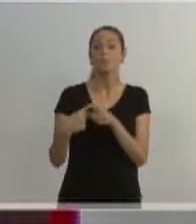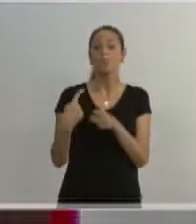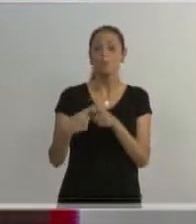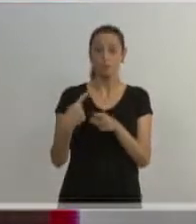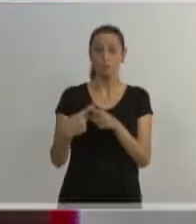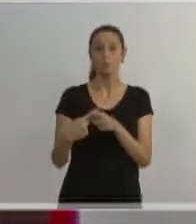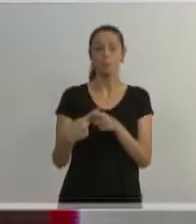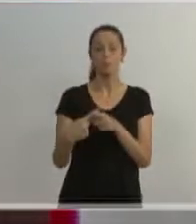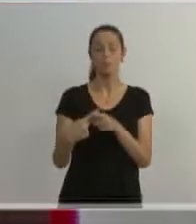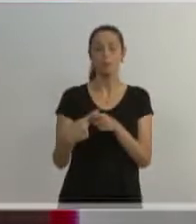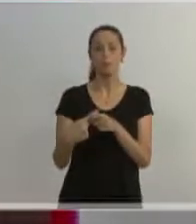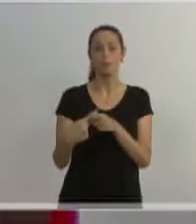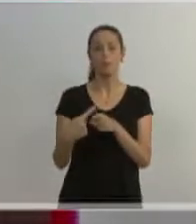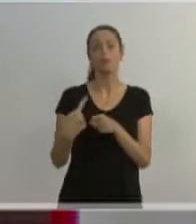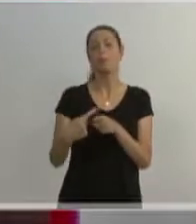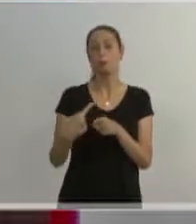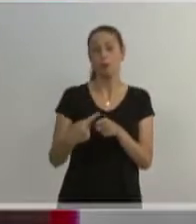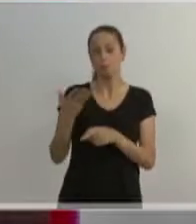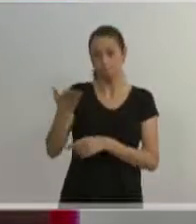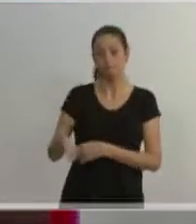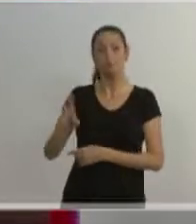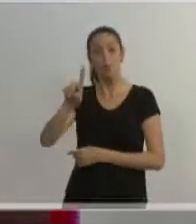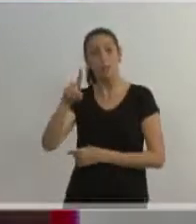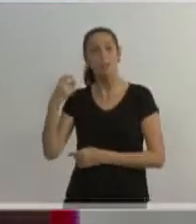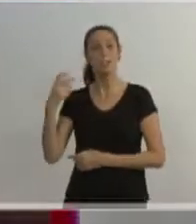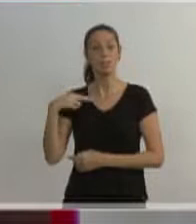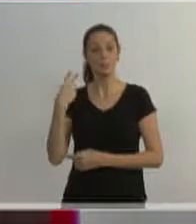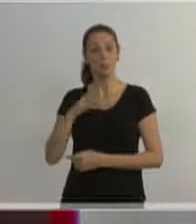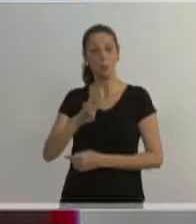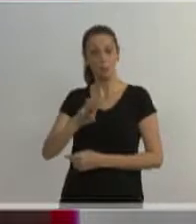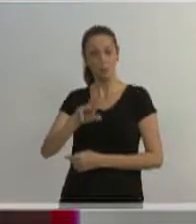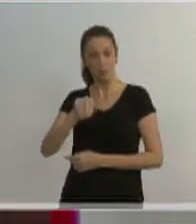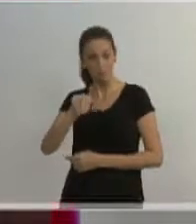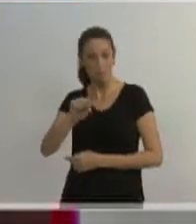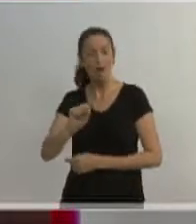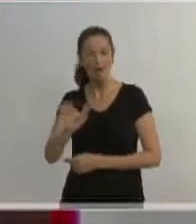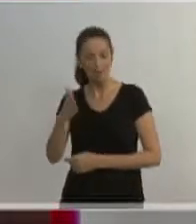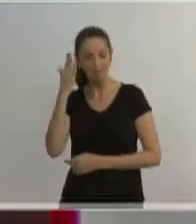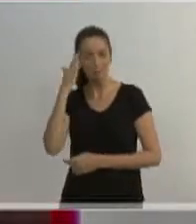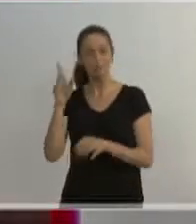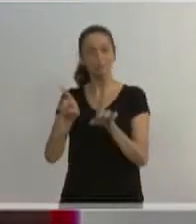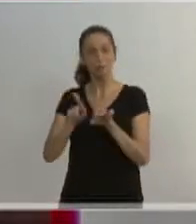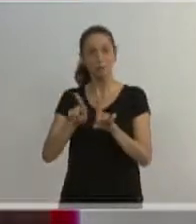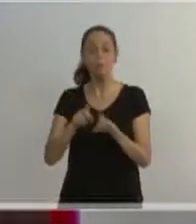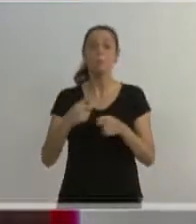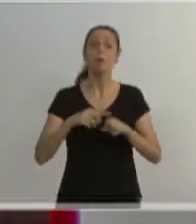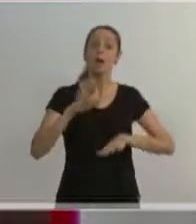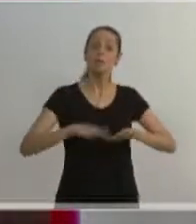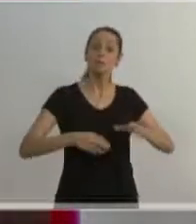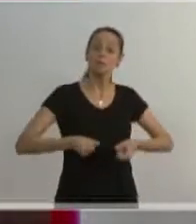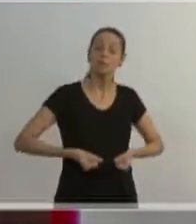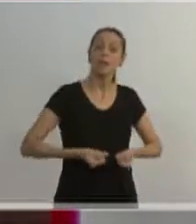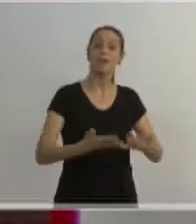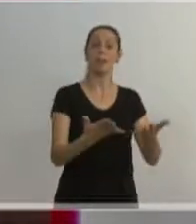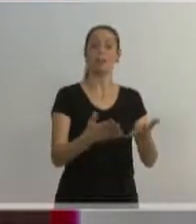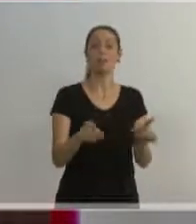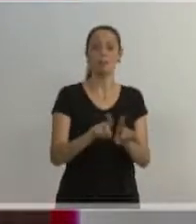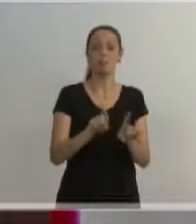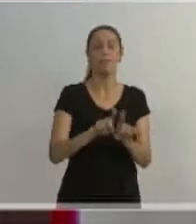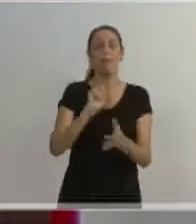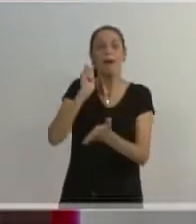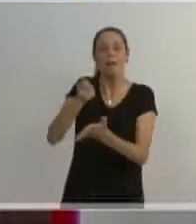vezes o nosso braço muitas vezes o que se gasta com a indenização